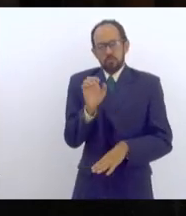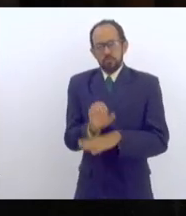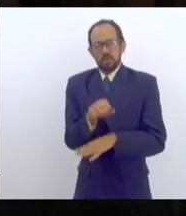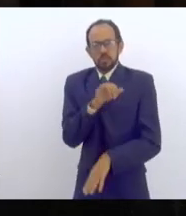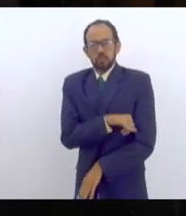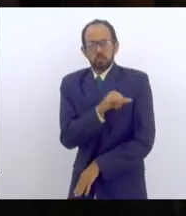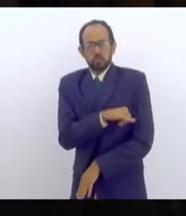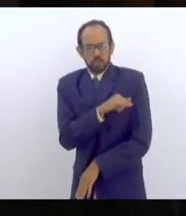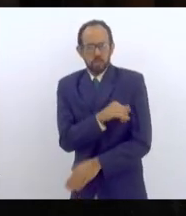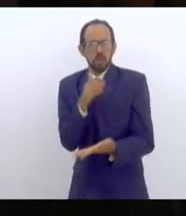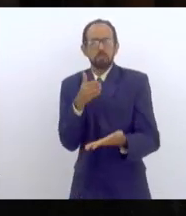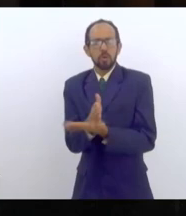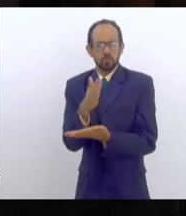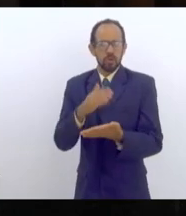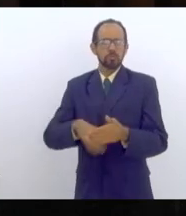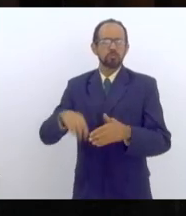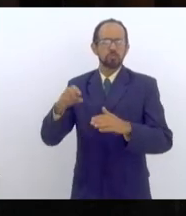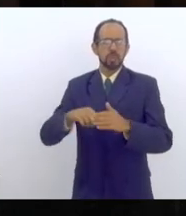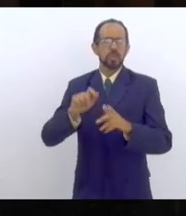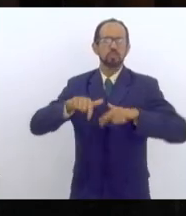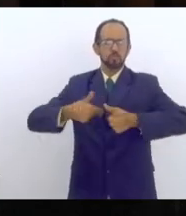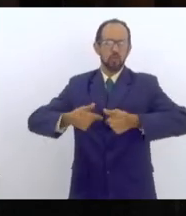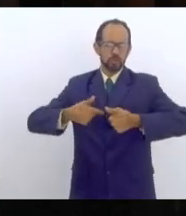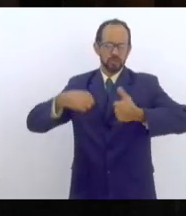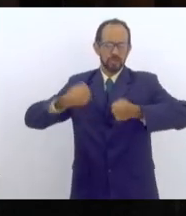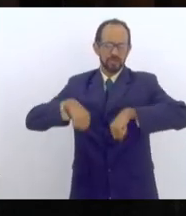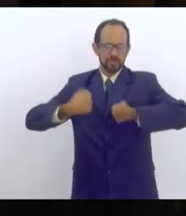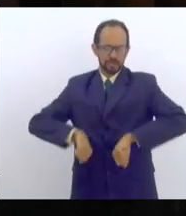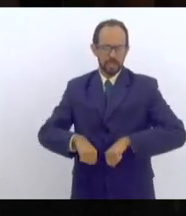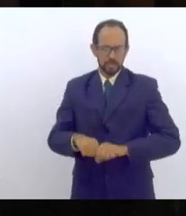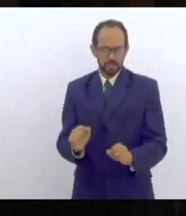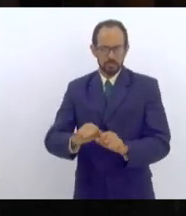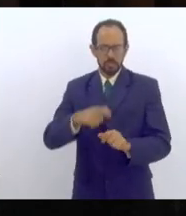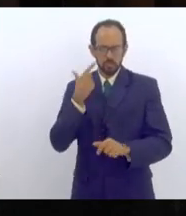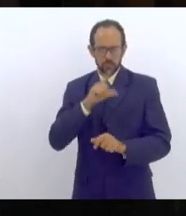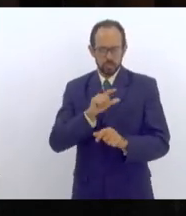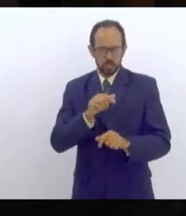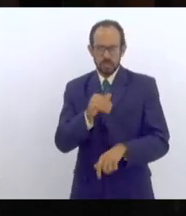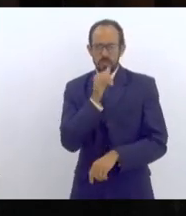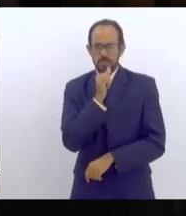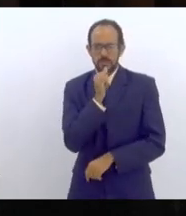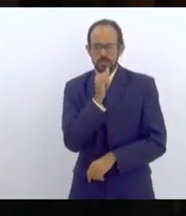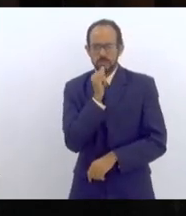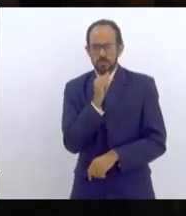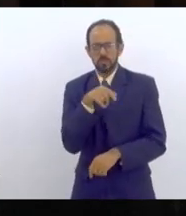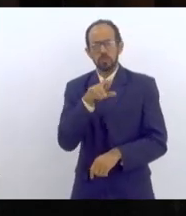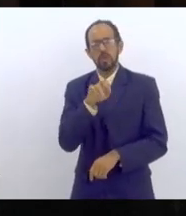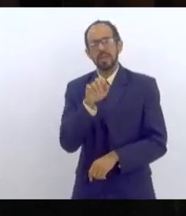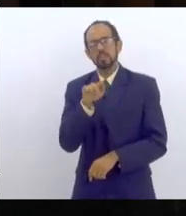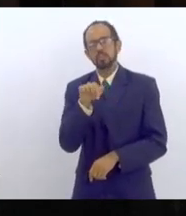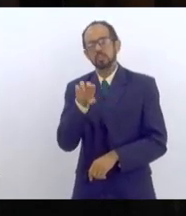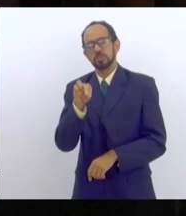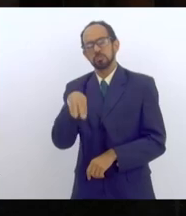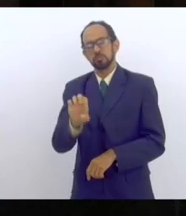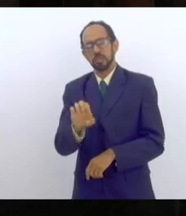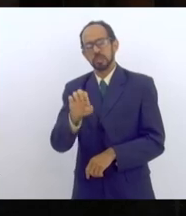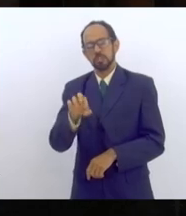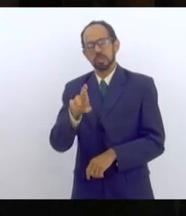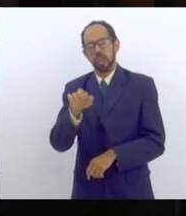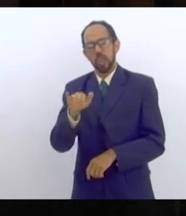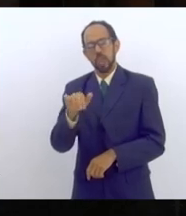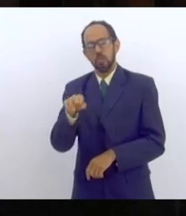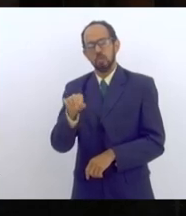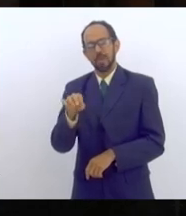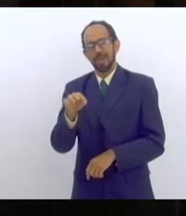medidas necessárias, muitas vezes cruciais. A exemplo do regime de recuperação fiscal. Com prudência